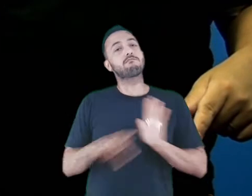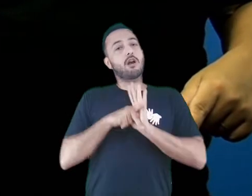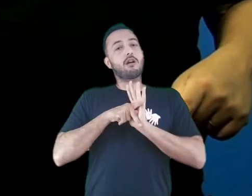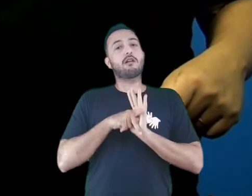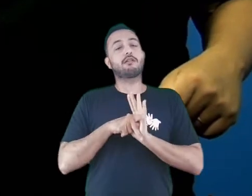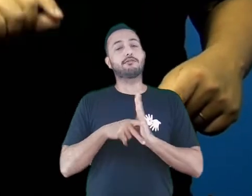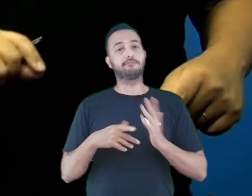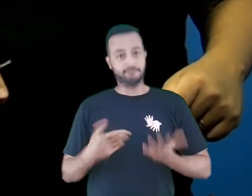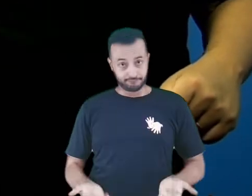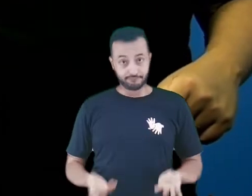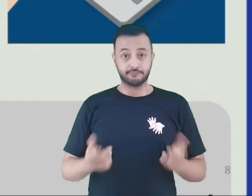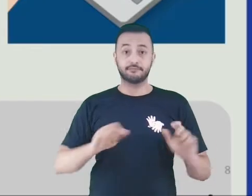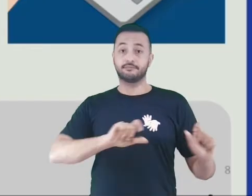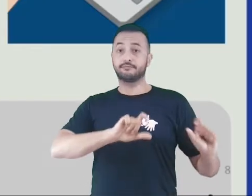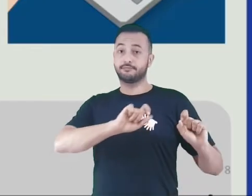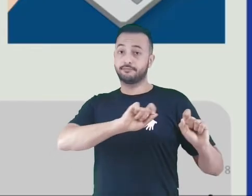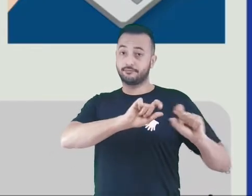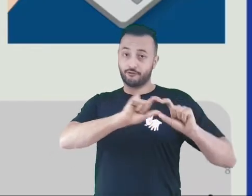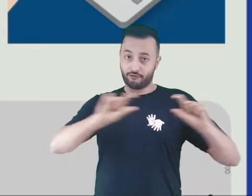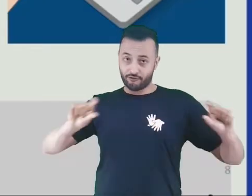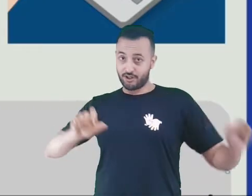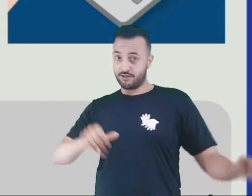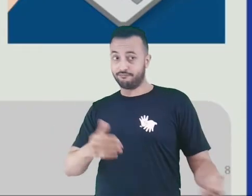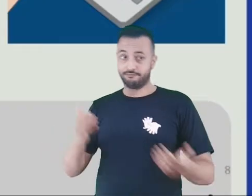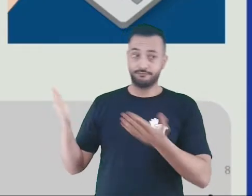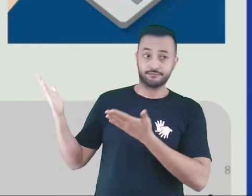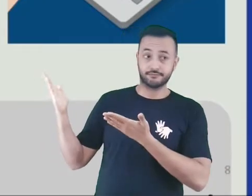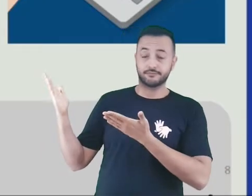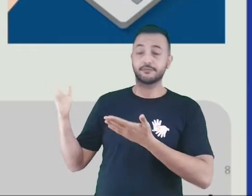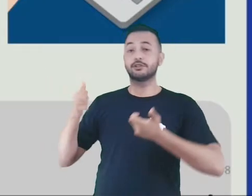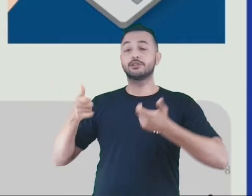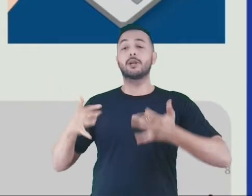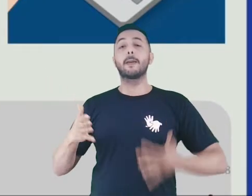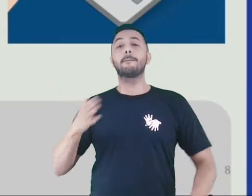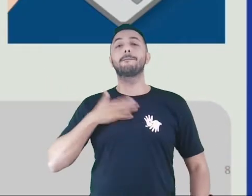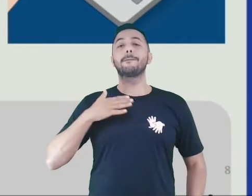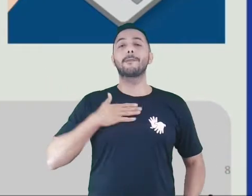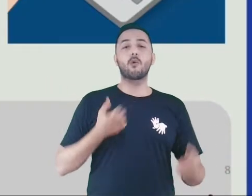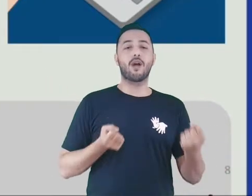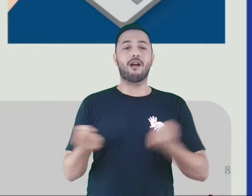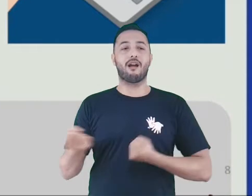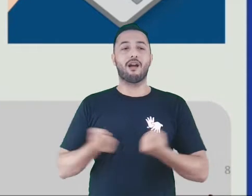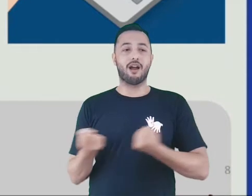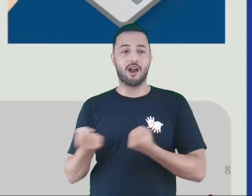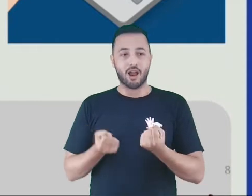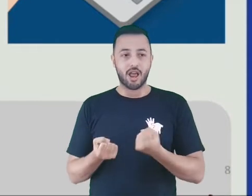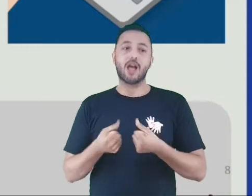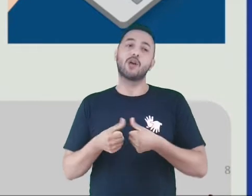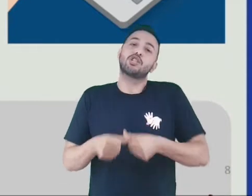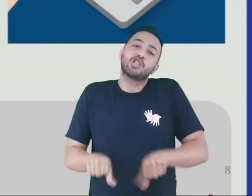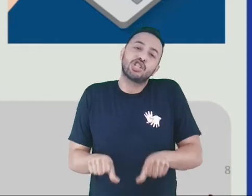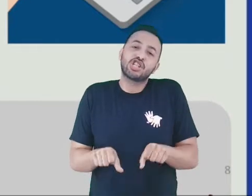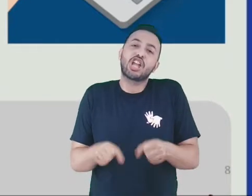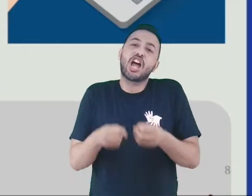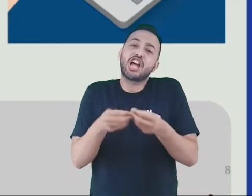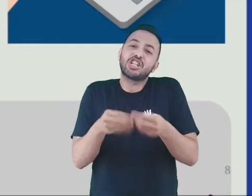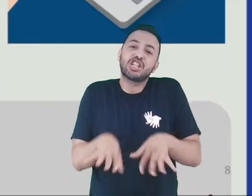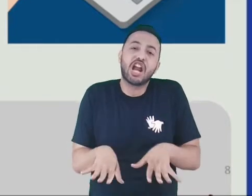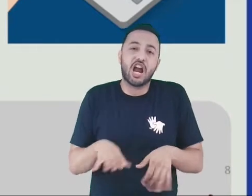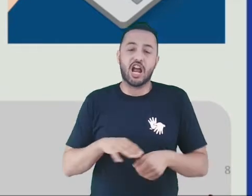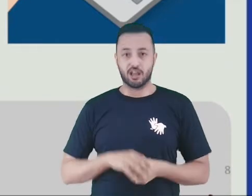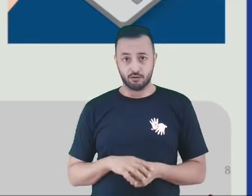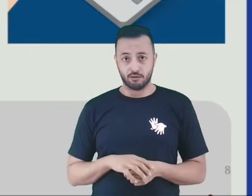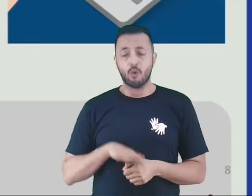agora na telinha para vocês, meu carro está estragado. Qual seria